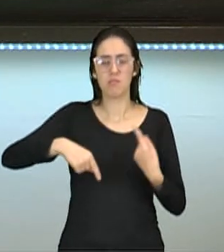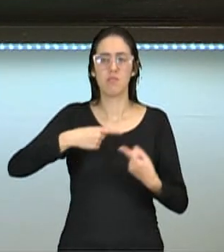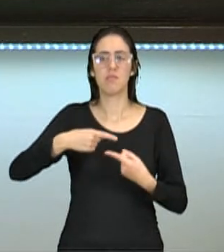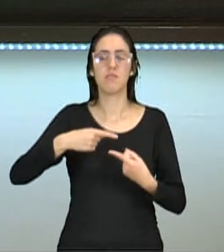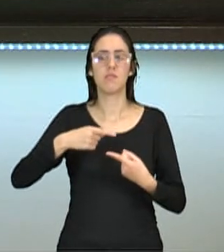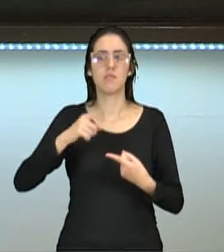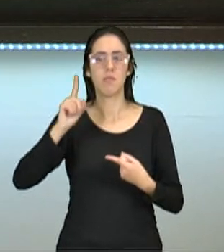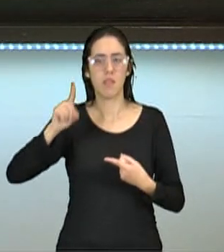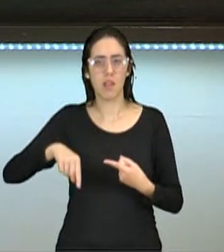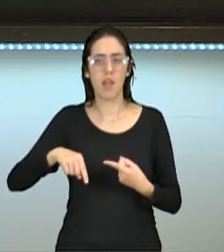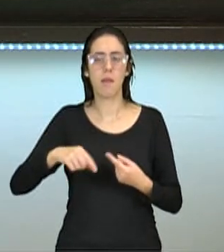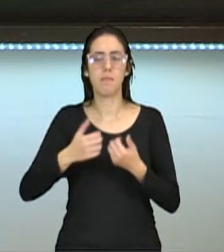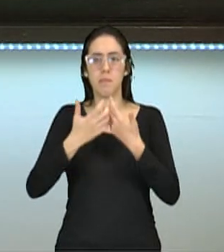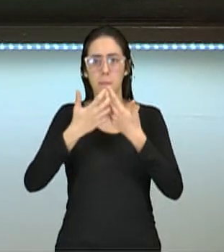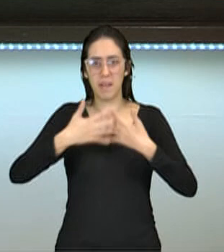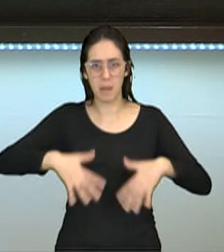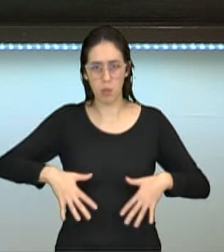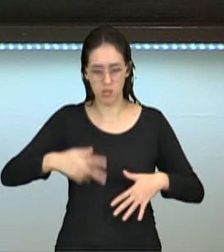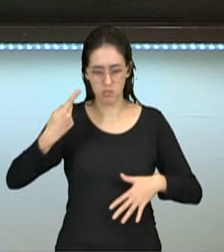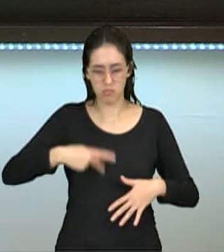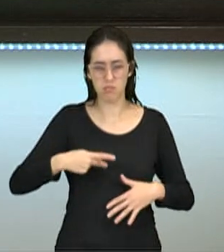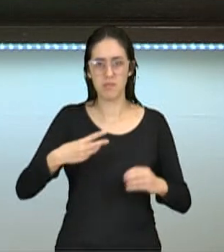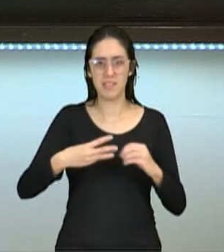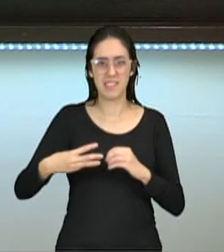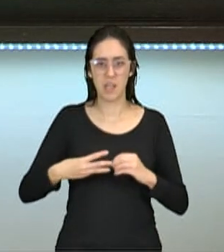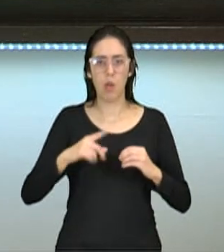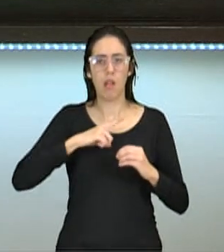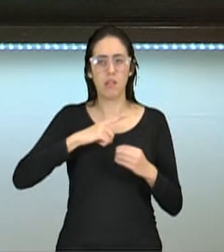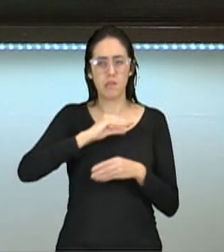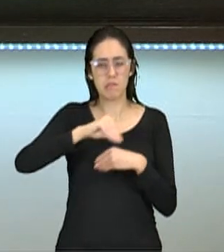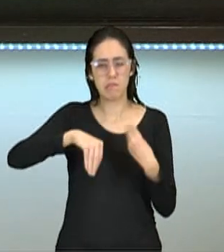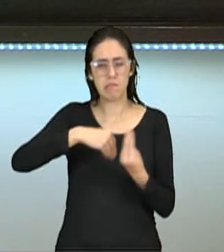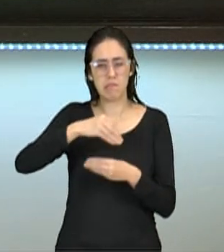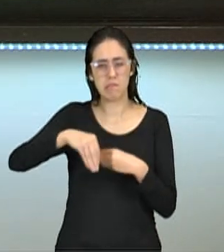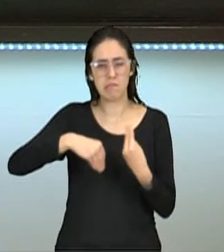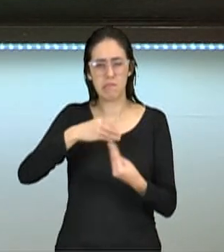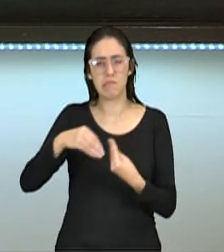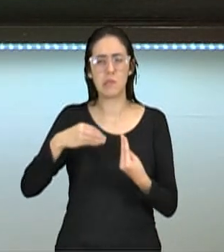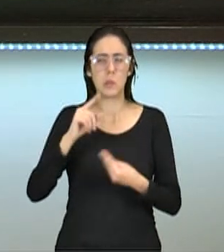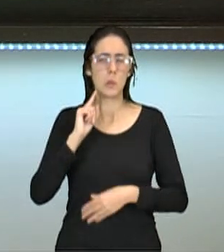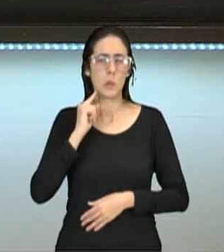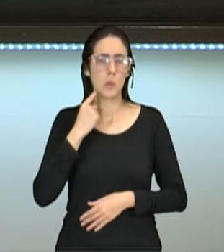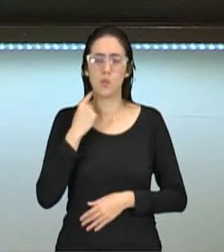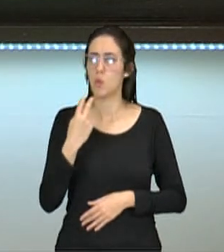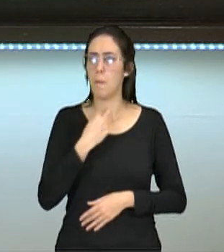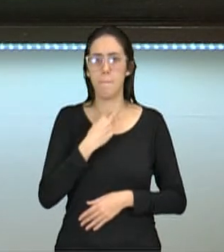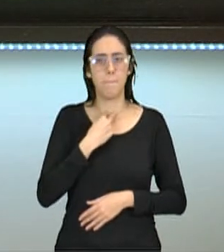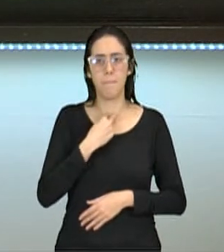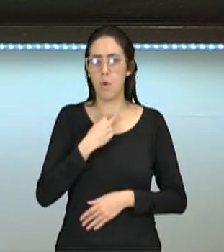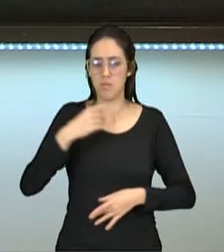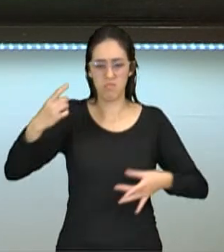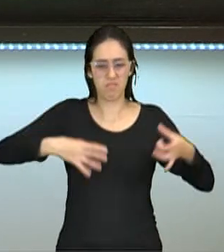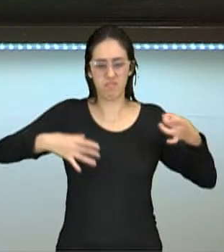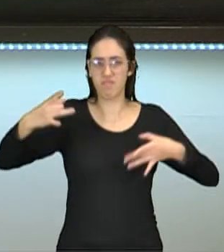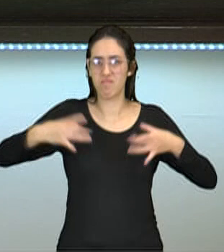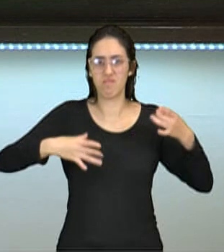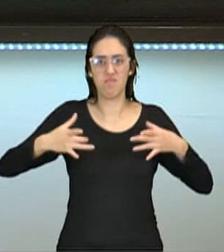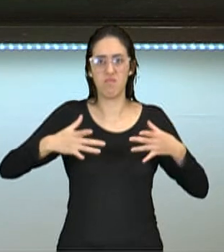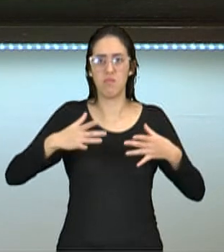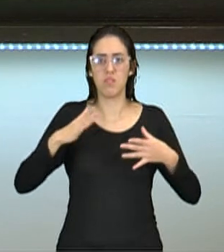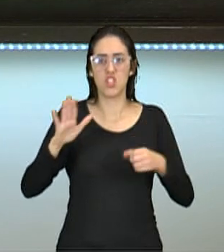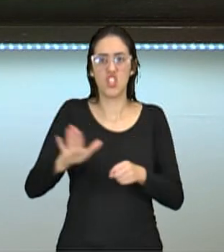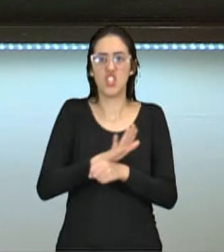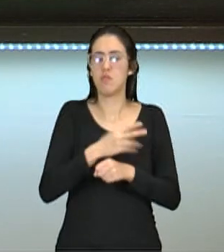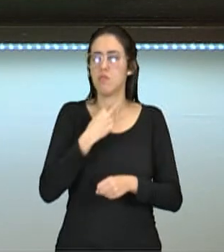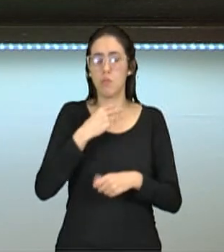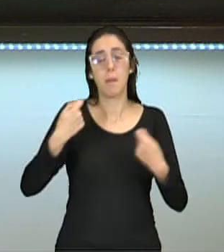celular. Ele acaba gerando produtos tóxicos e esses produtos não podem ficar acumulados, precisam ser